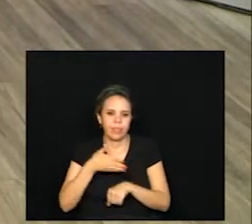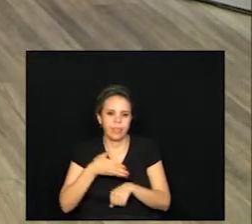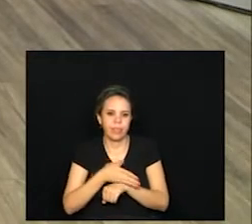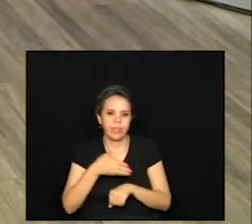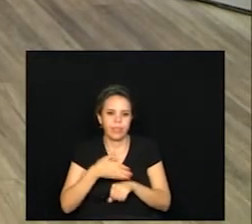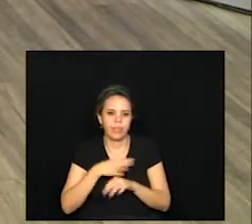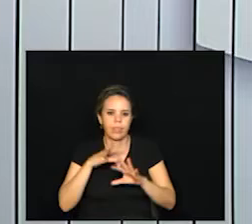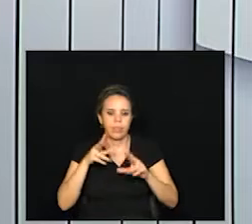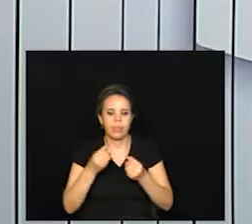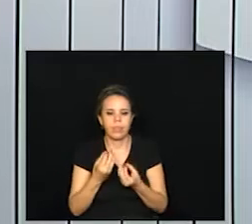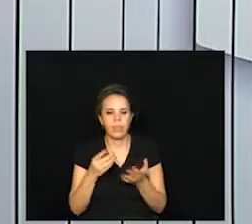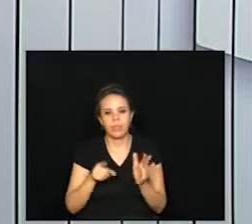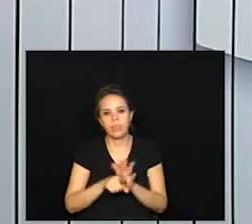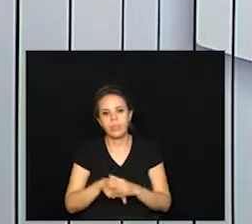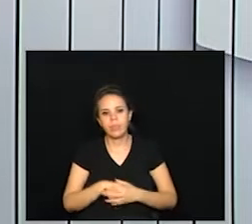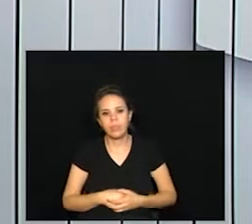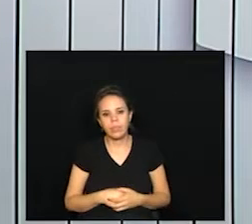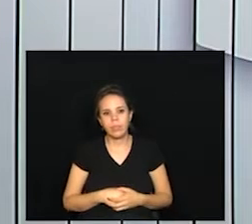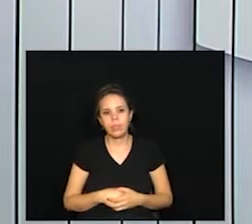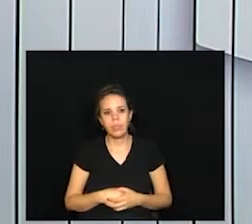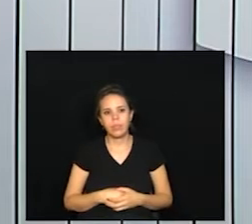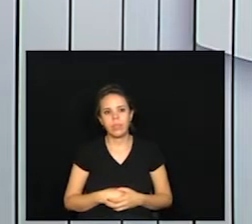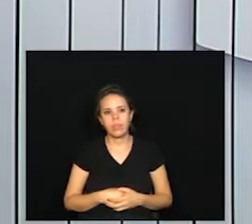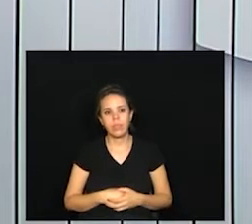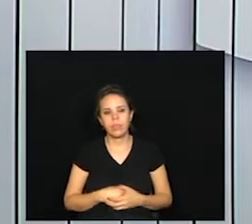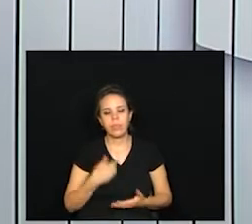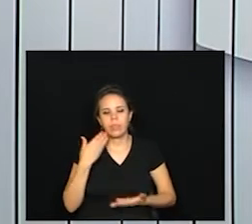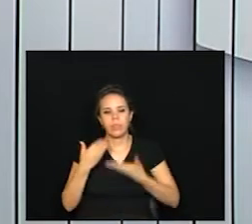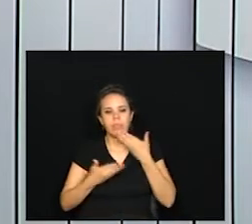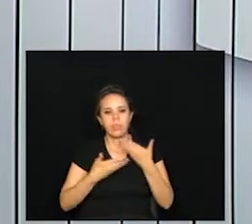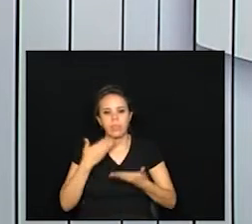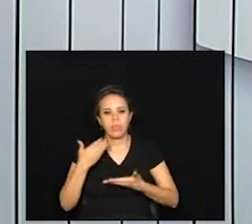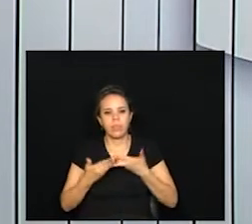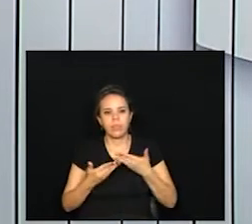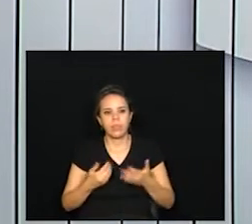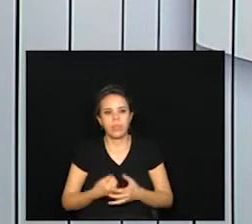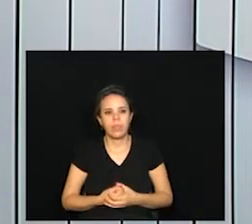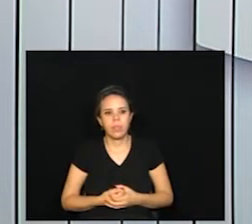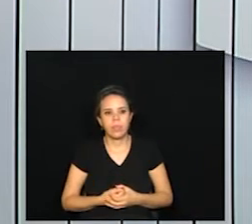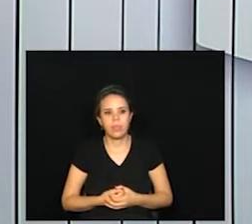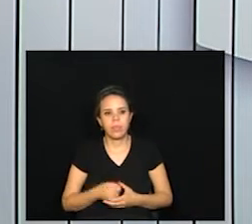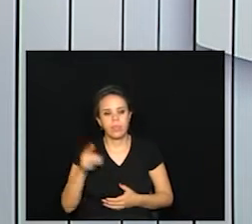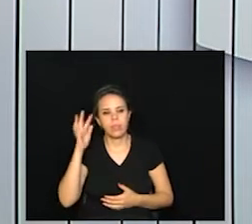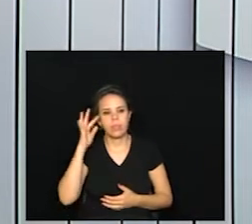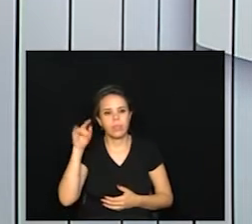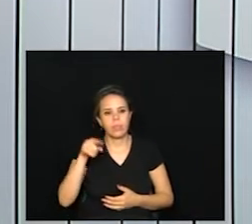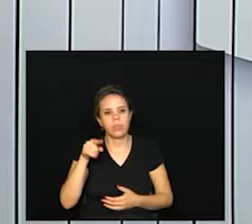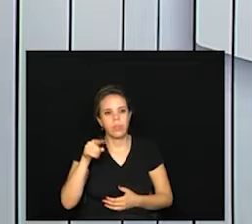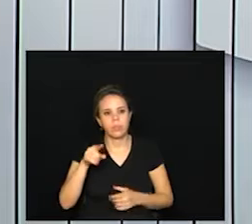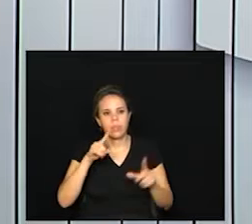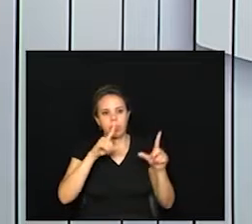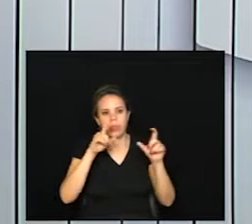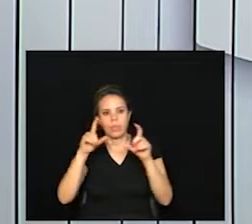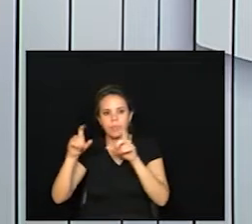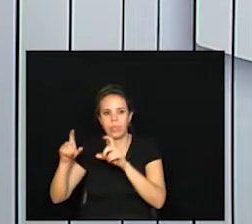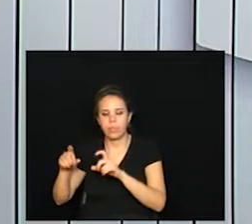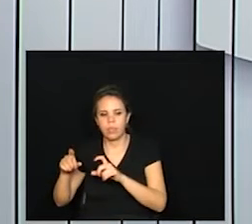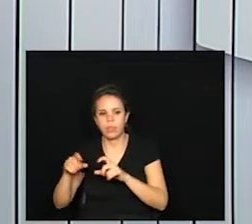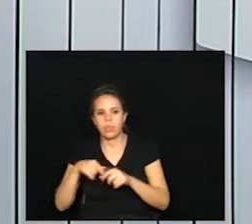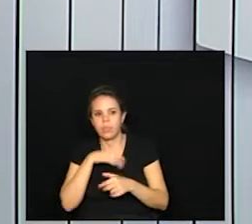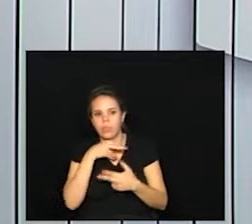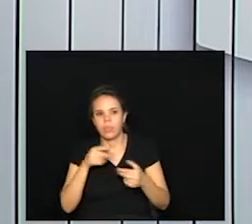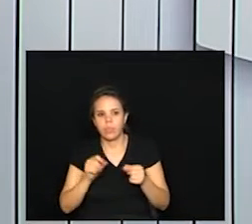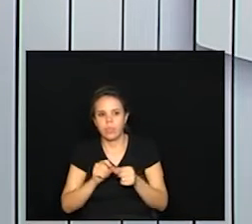por todas as informações e por este elogio. Olha só, hein? Imagine você fotografar as espécies